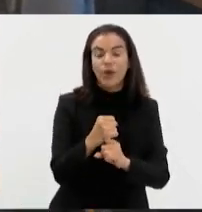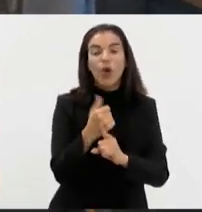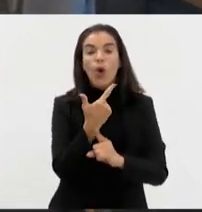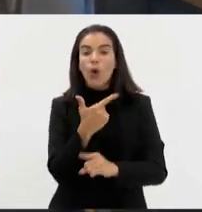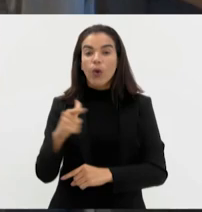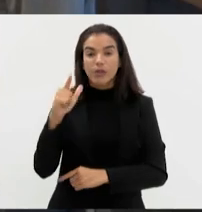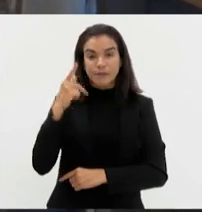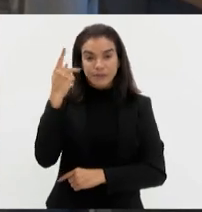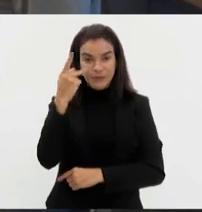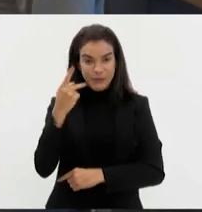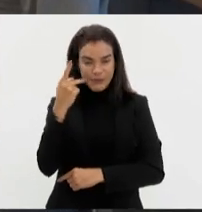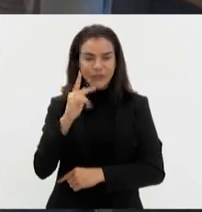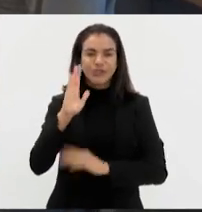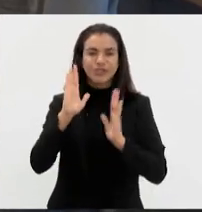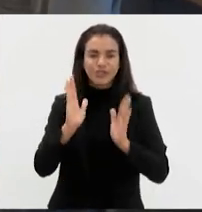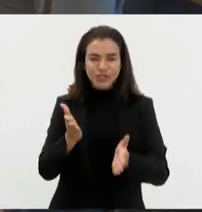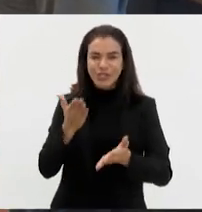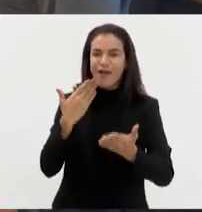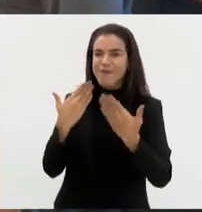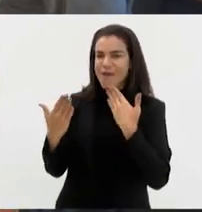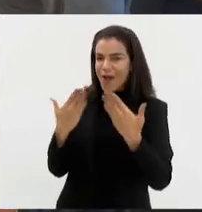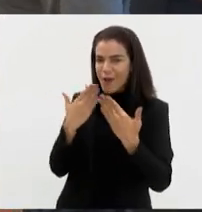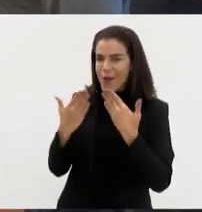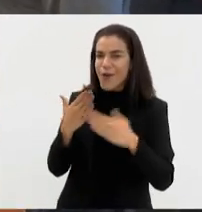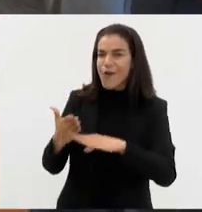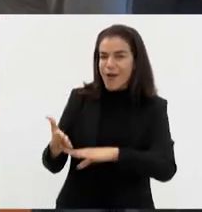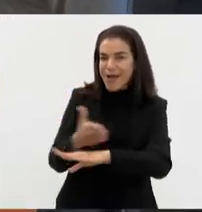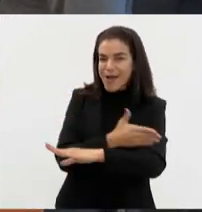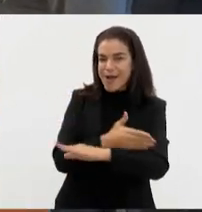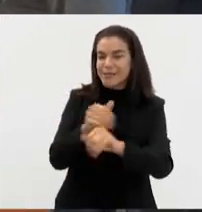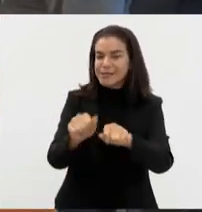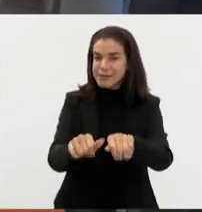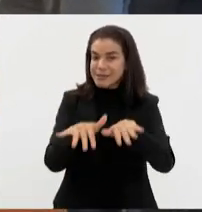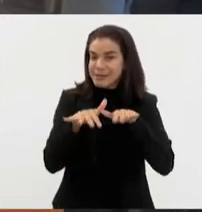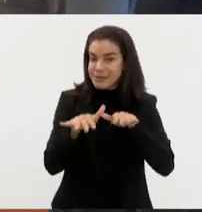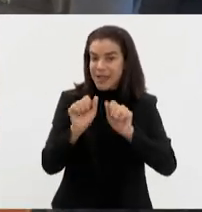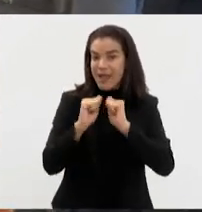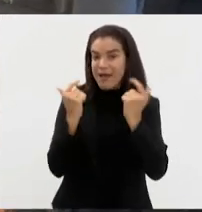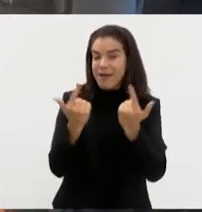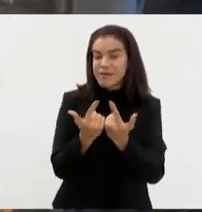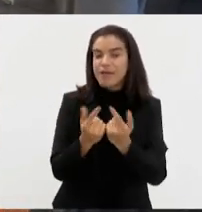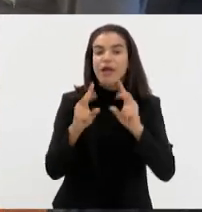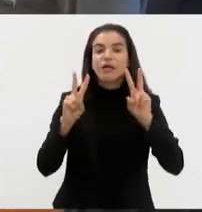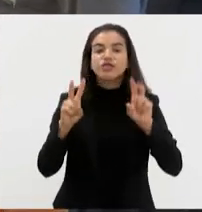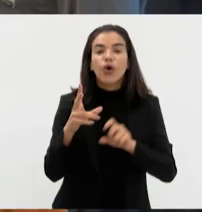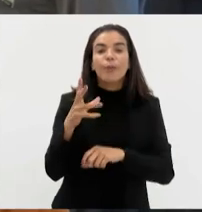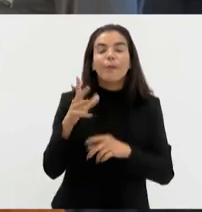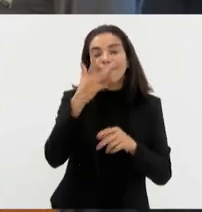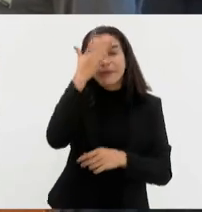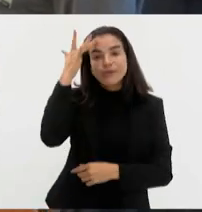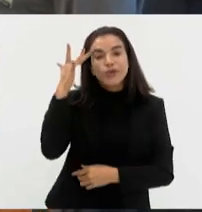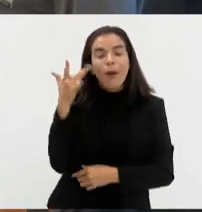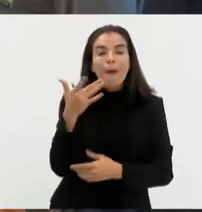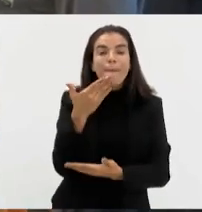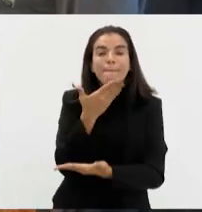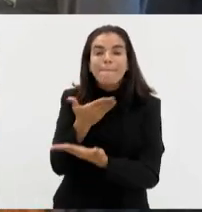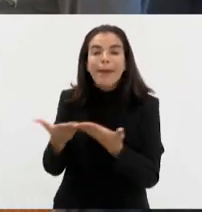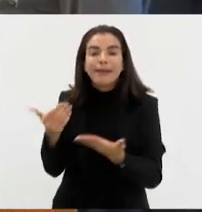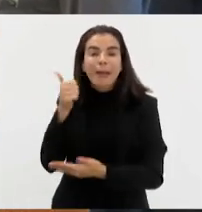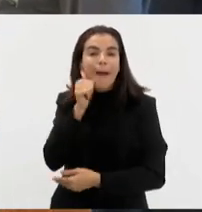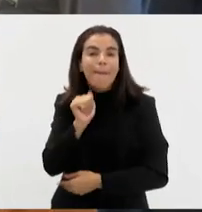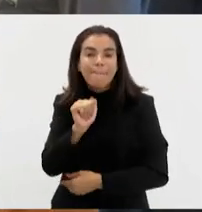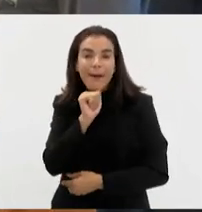e a gente já falou em algum momento sobre isso aqui na Assembleia Legislativa, é com relação aos órfãos dessas mulheres que foram